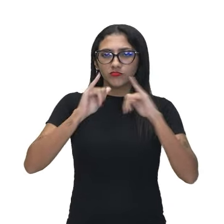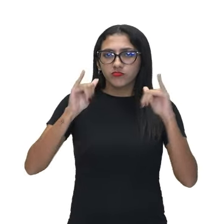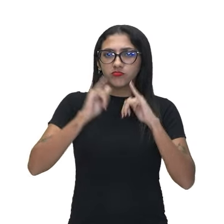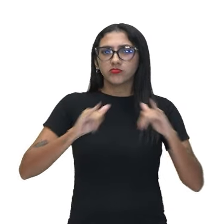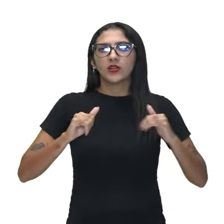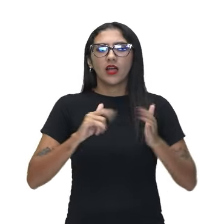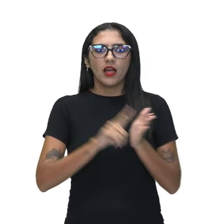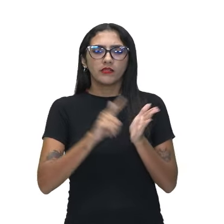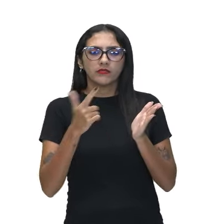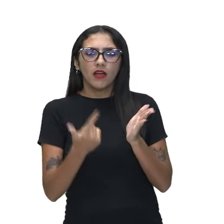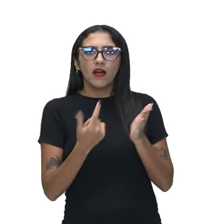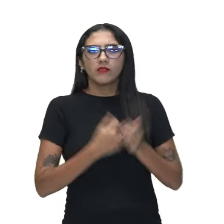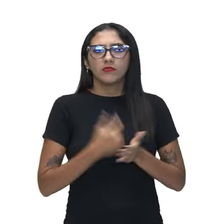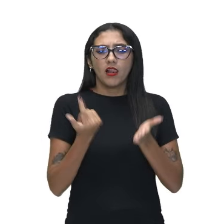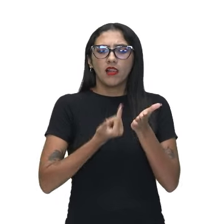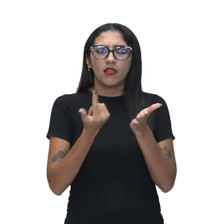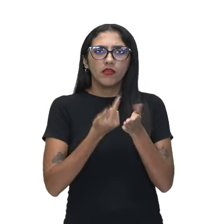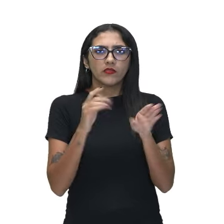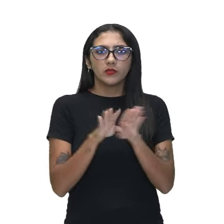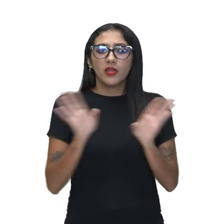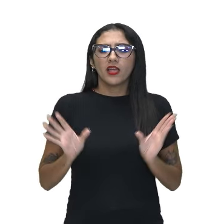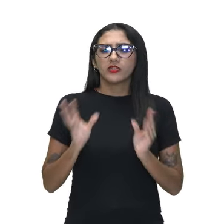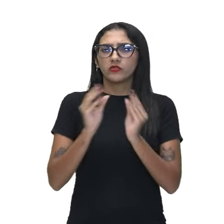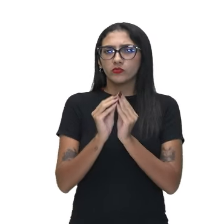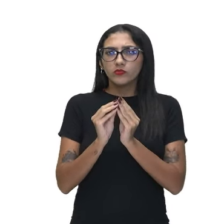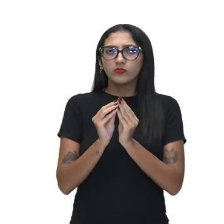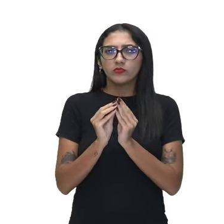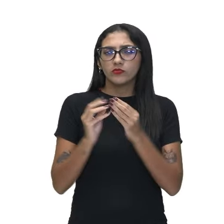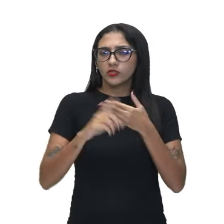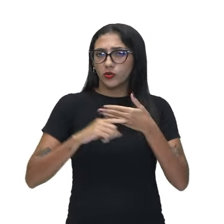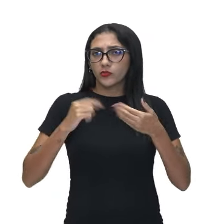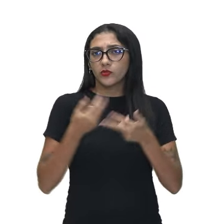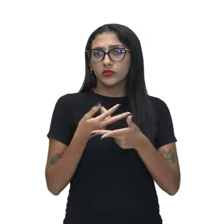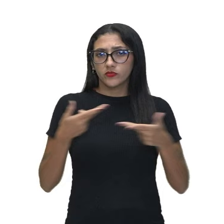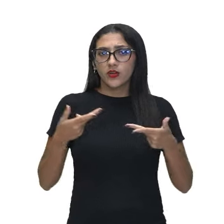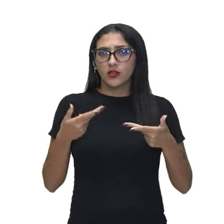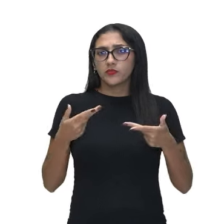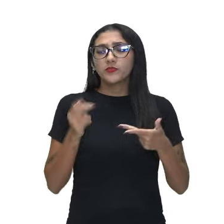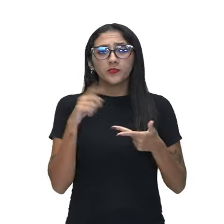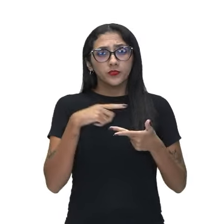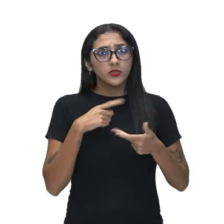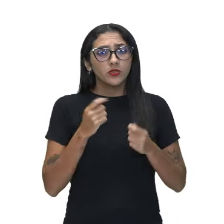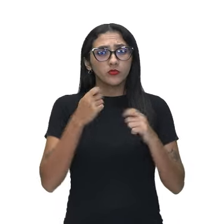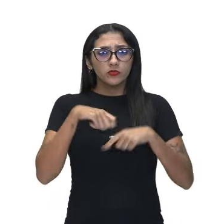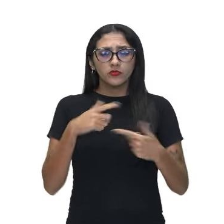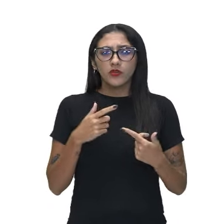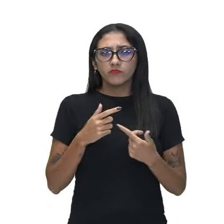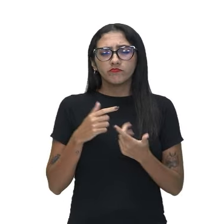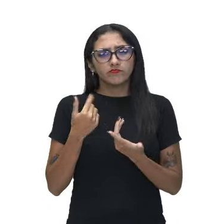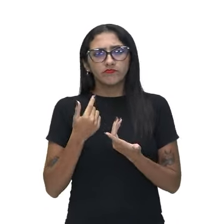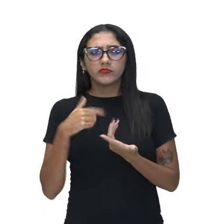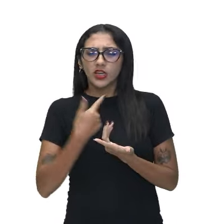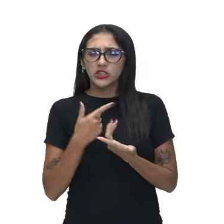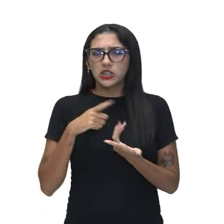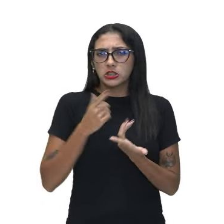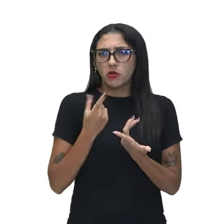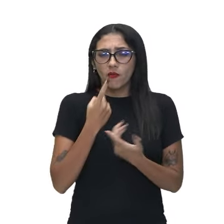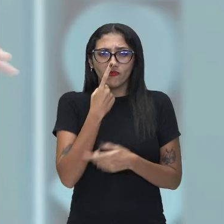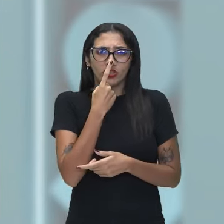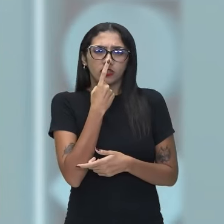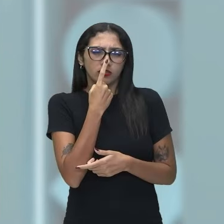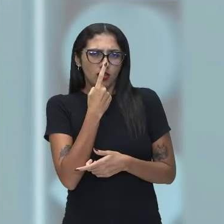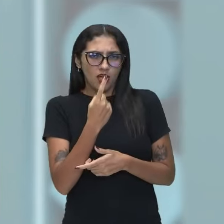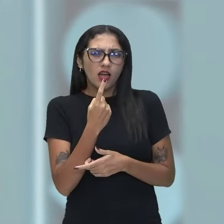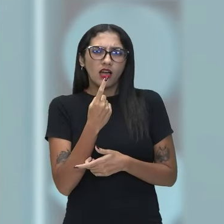editoriais, livrarias e resumos de obras, que é, então, o resumo com o qual nós temos mais intimidade, mas vamos